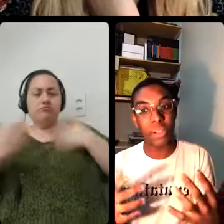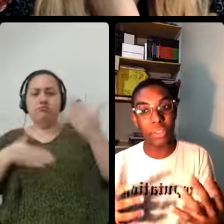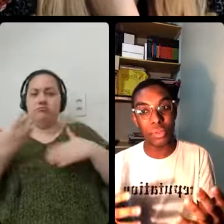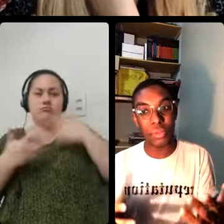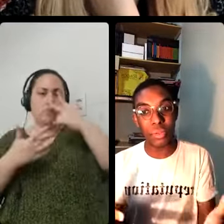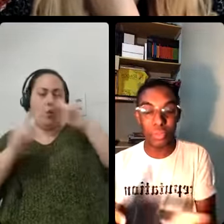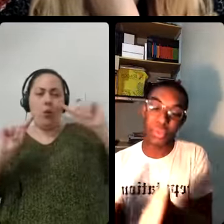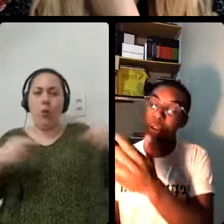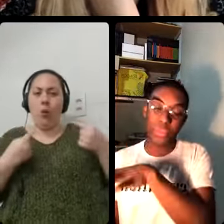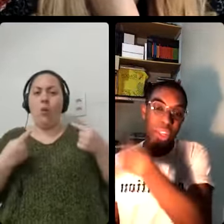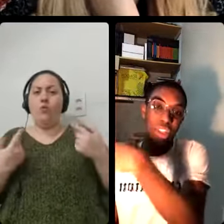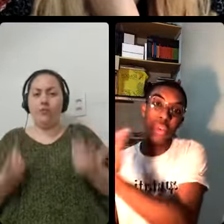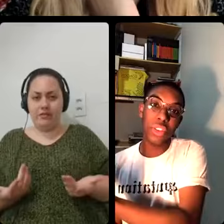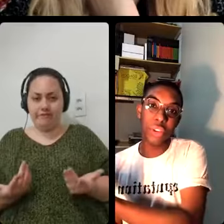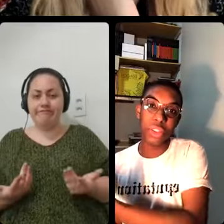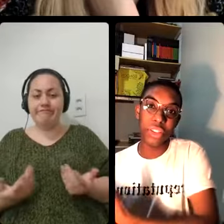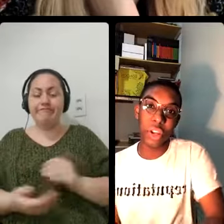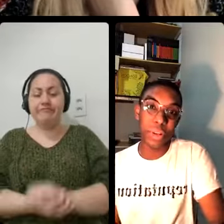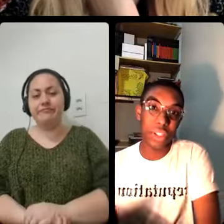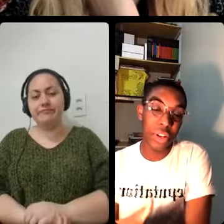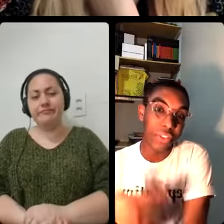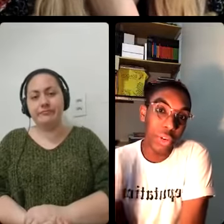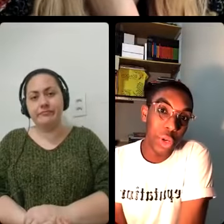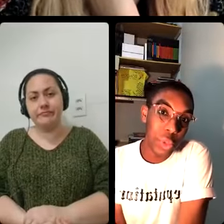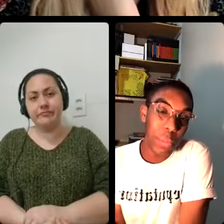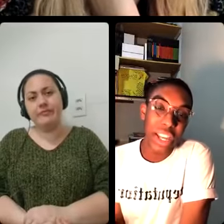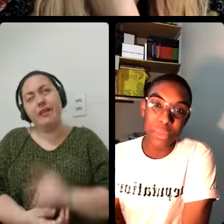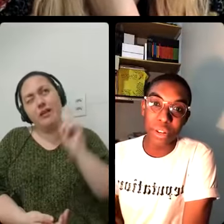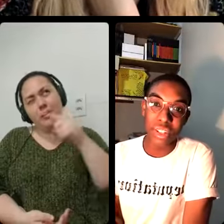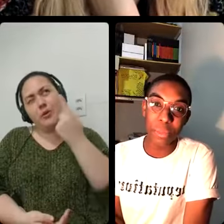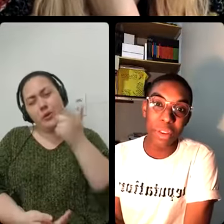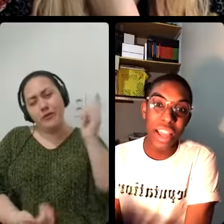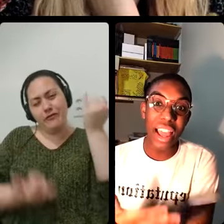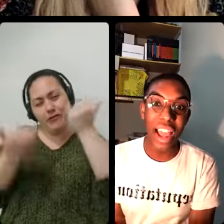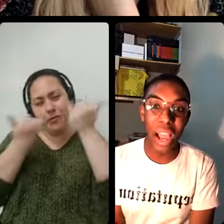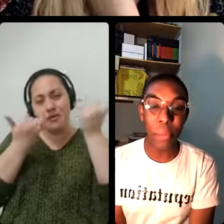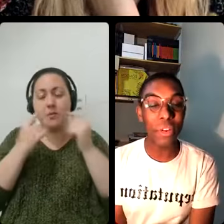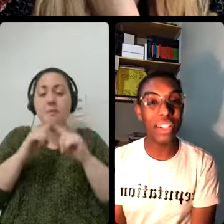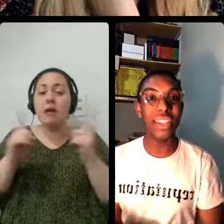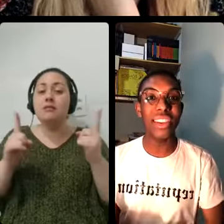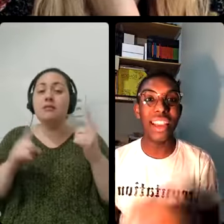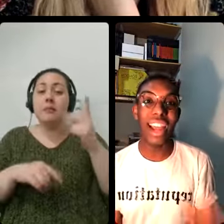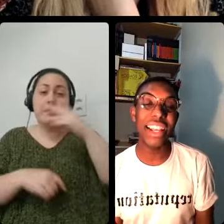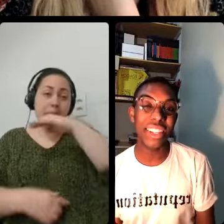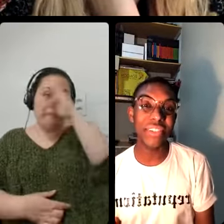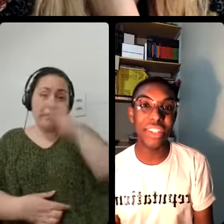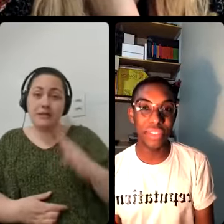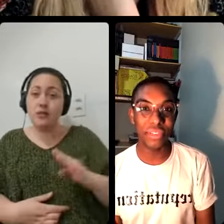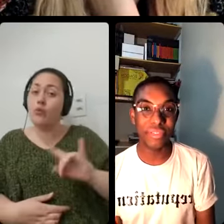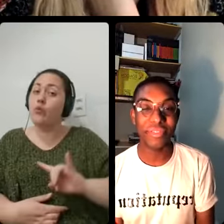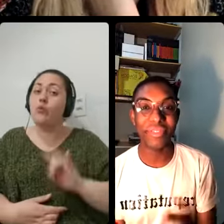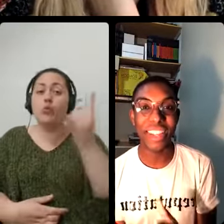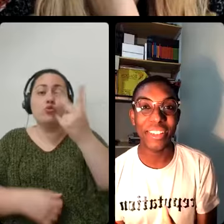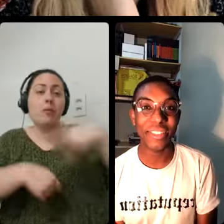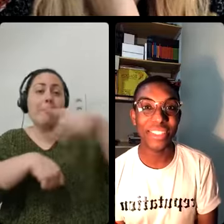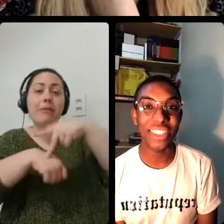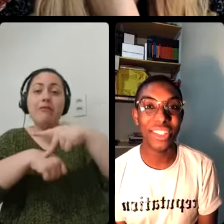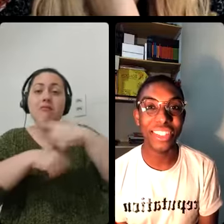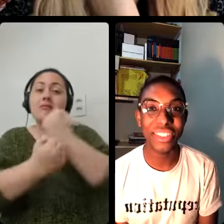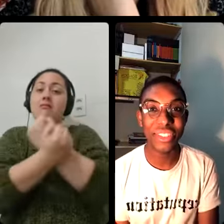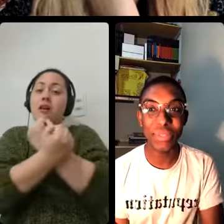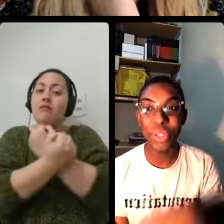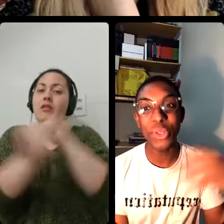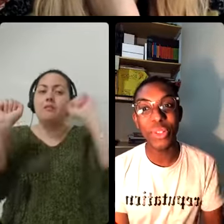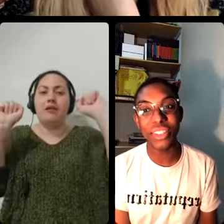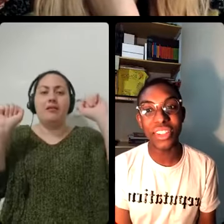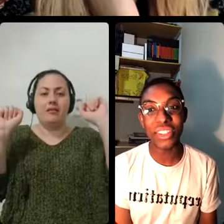porque o Brasil, seja outra informação, né, o Brasil ele foi o último país, por exemplo, a abolir a escravidão, né? Então,